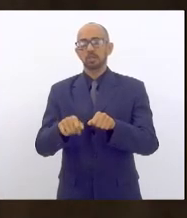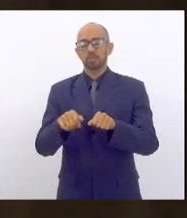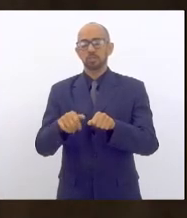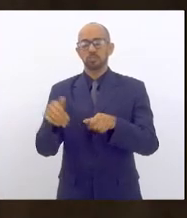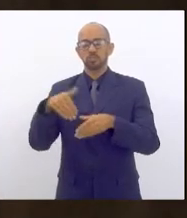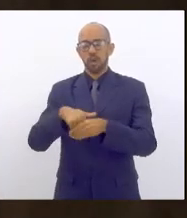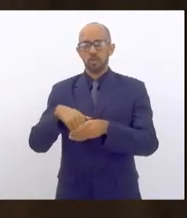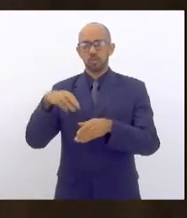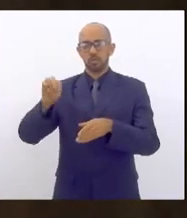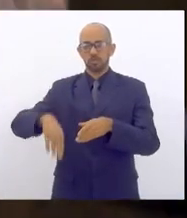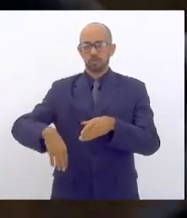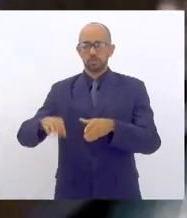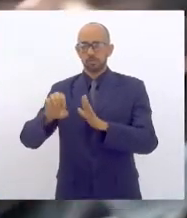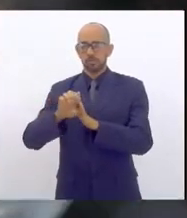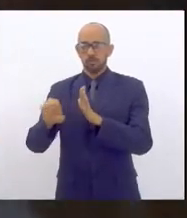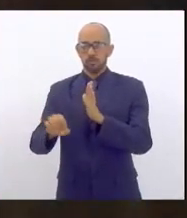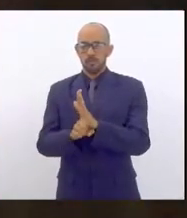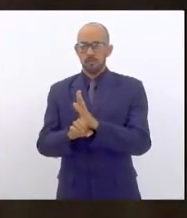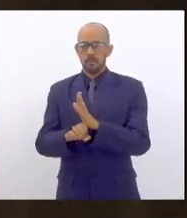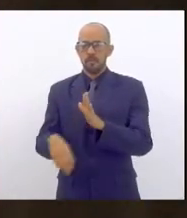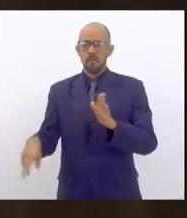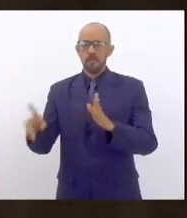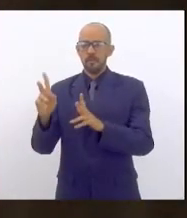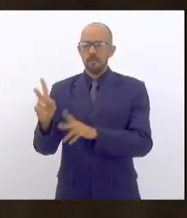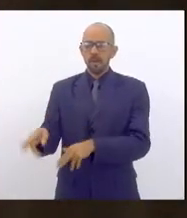favorável com emenda